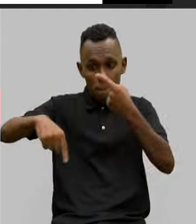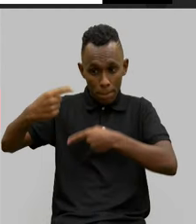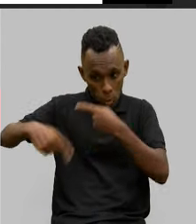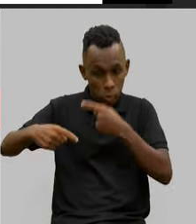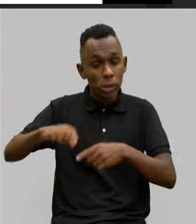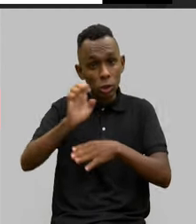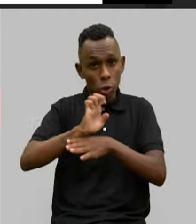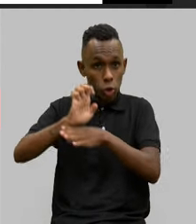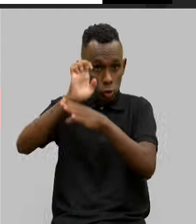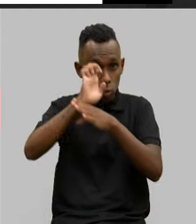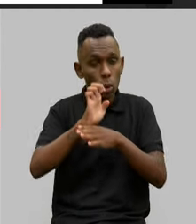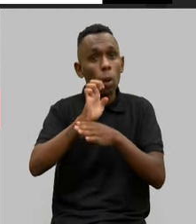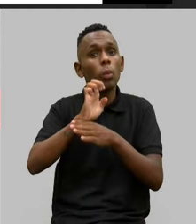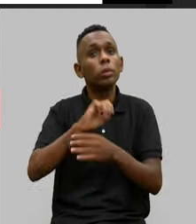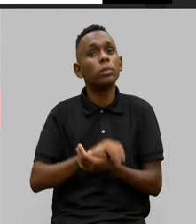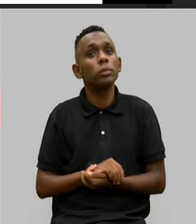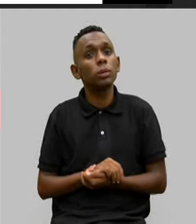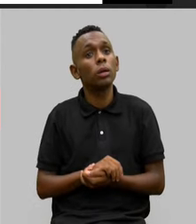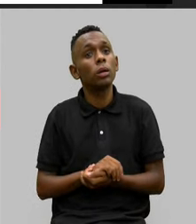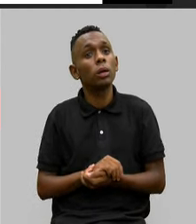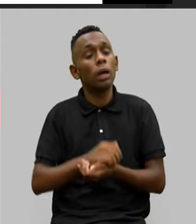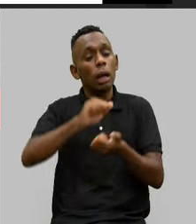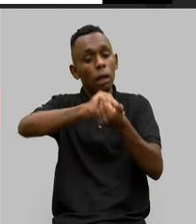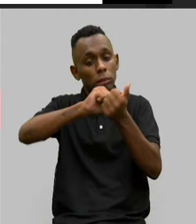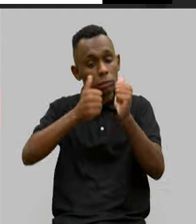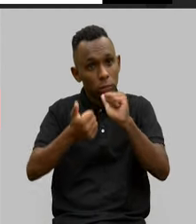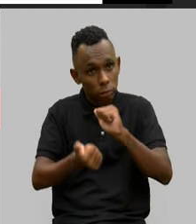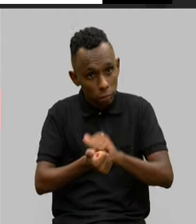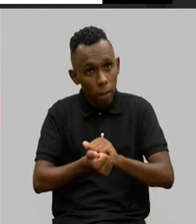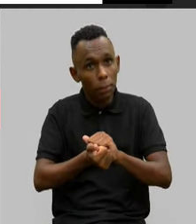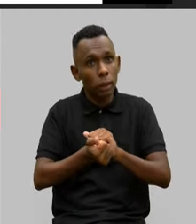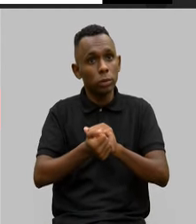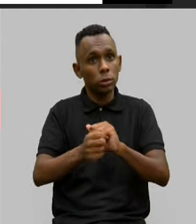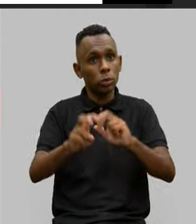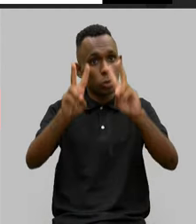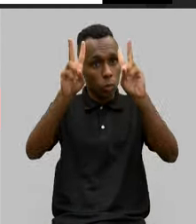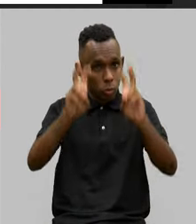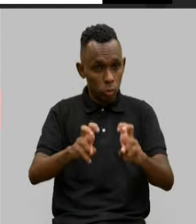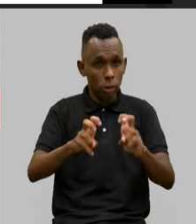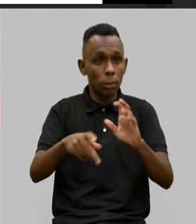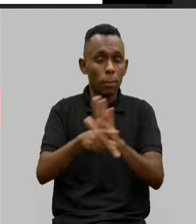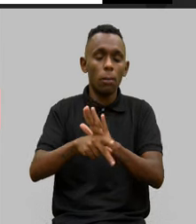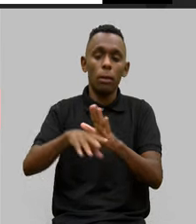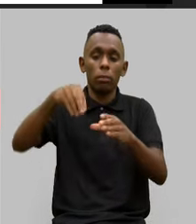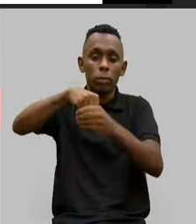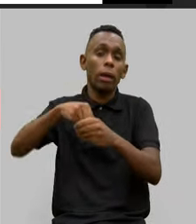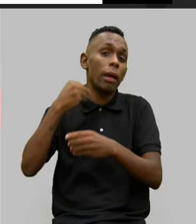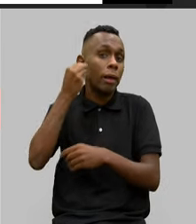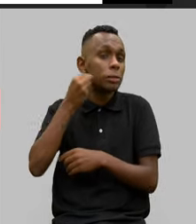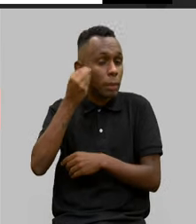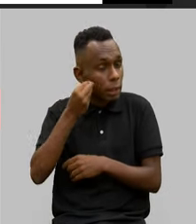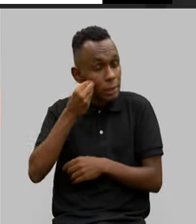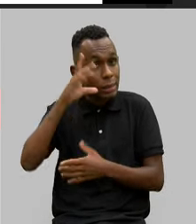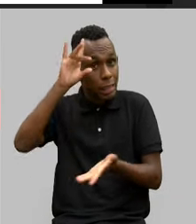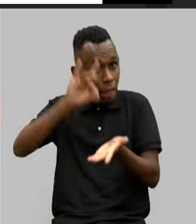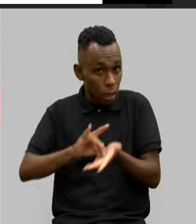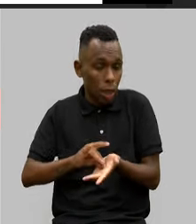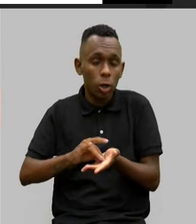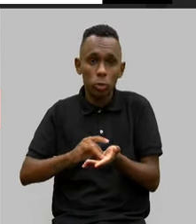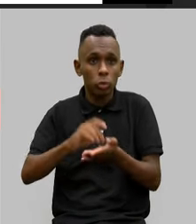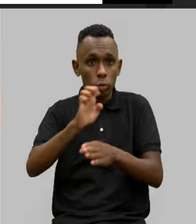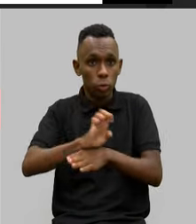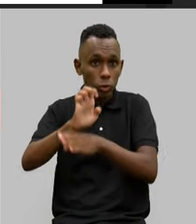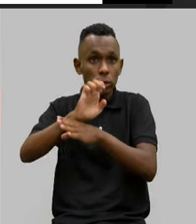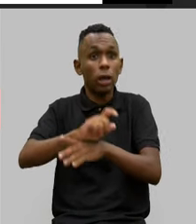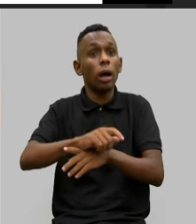estadual ela adequa ao o tema à situação do Estado ela estabelece O Executor